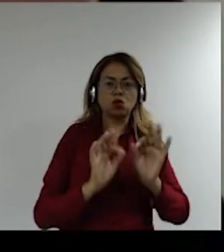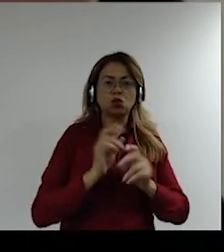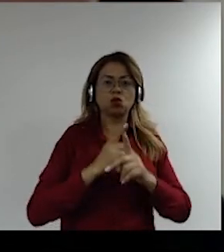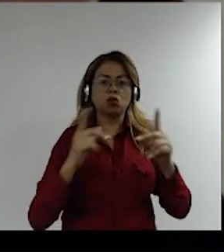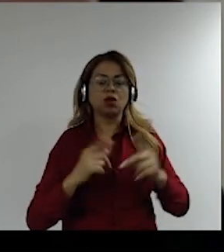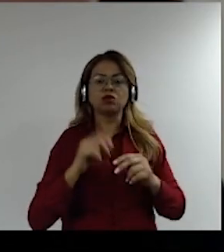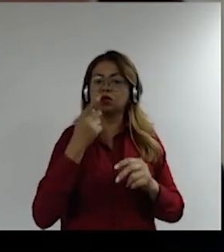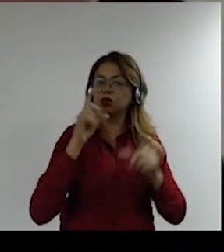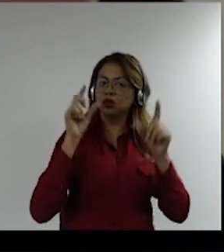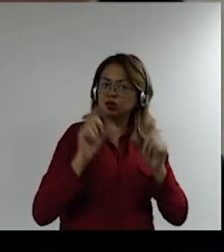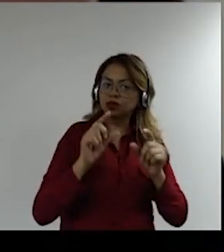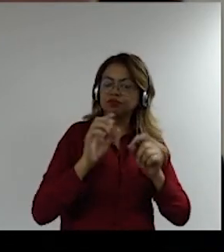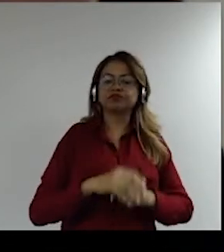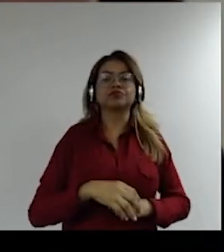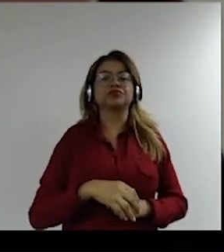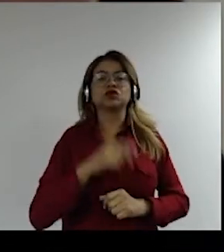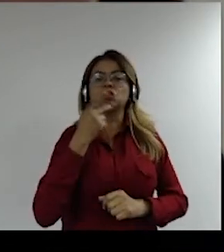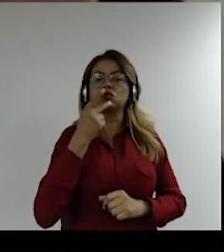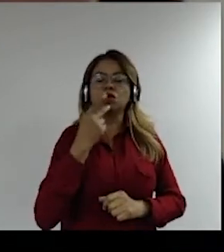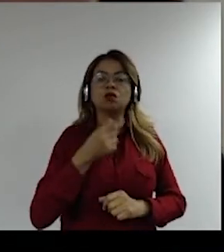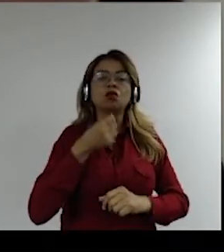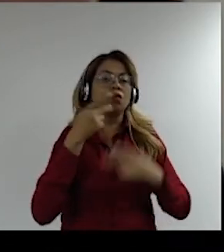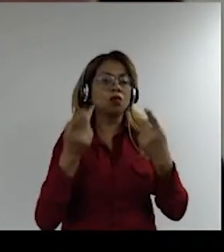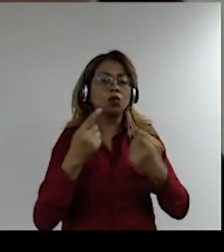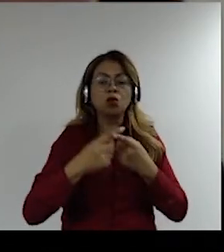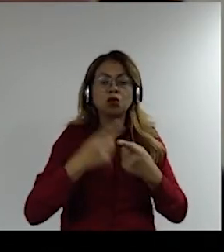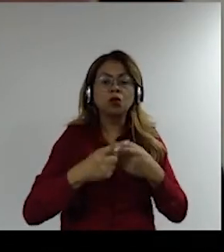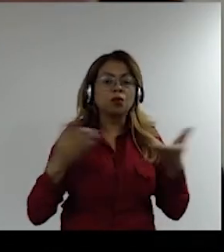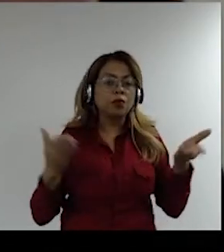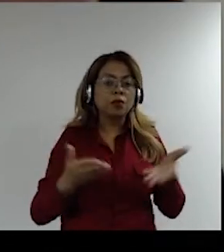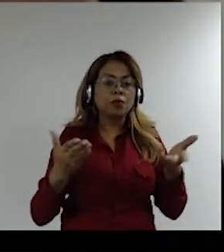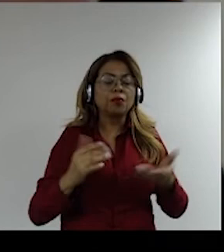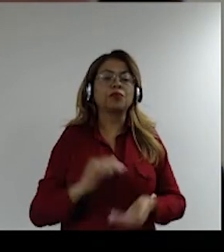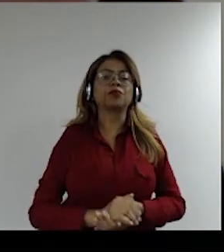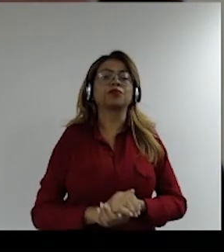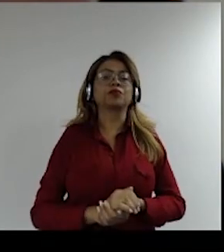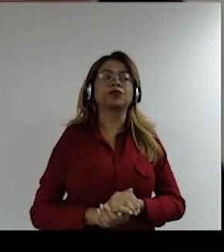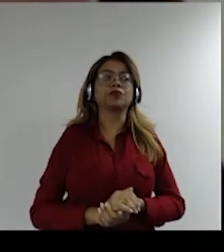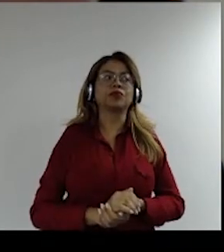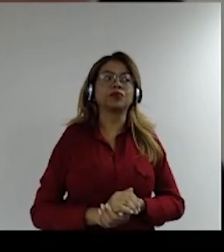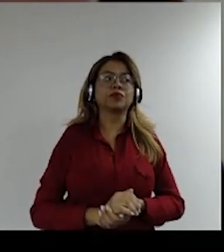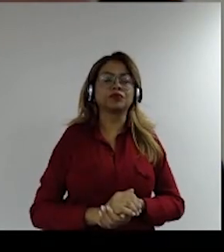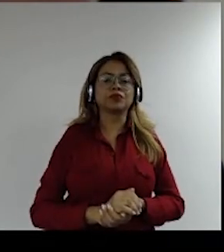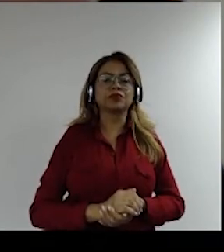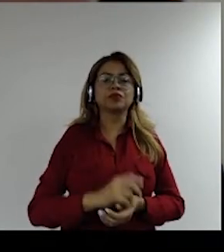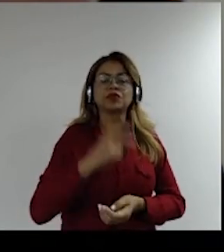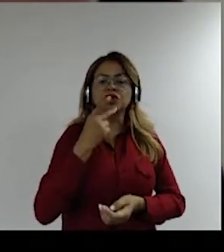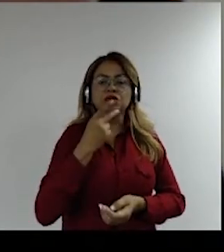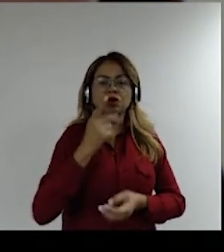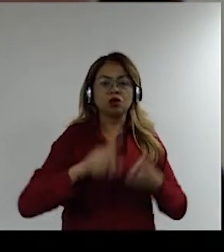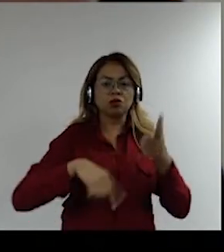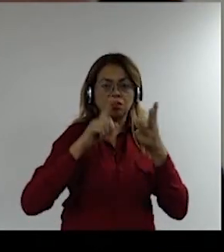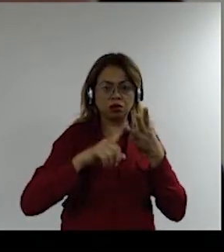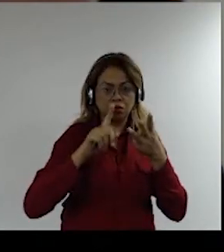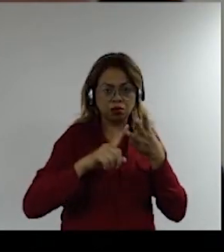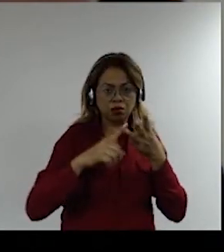me permitam um pouco de um improviso, porque, como a gente ficou em